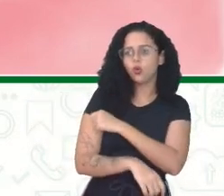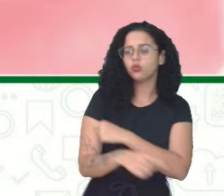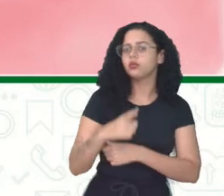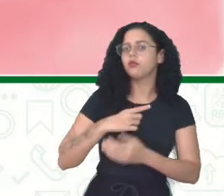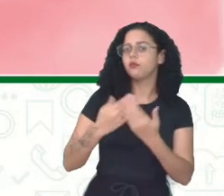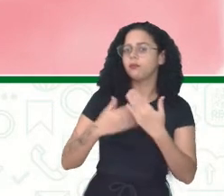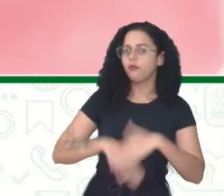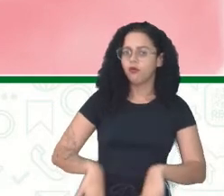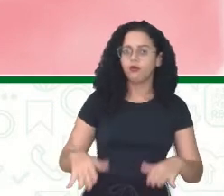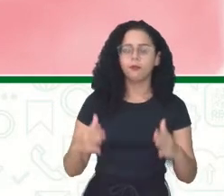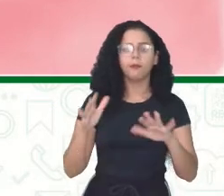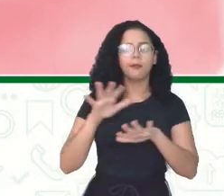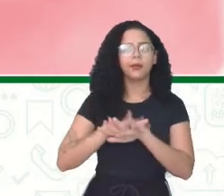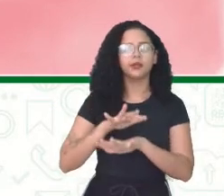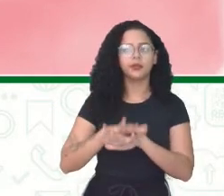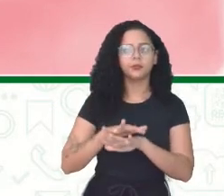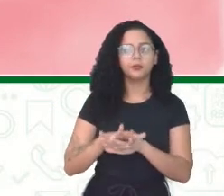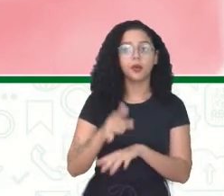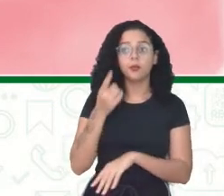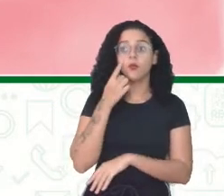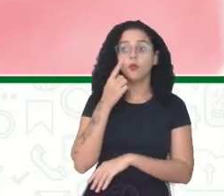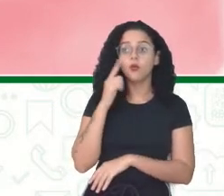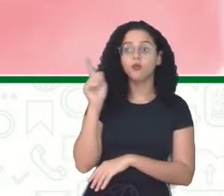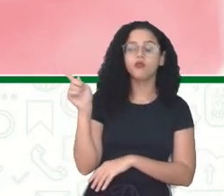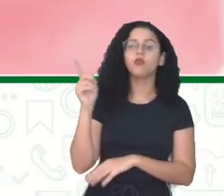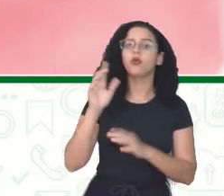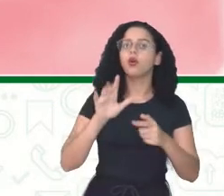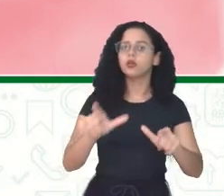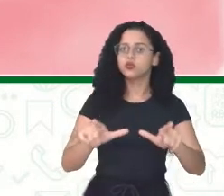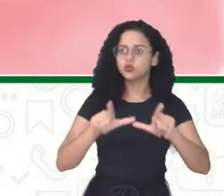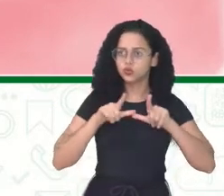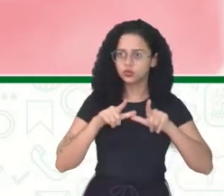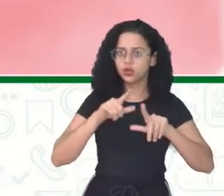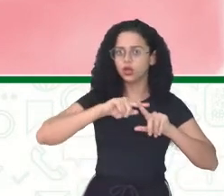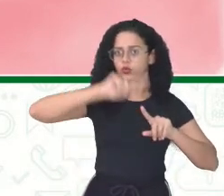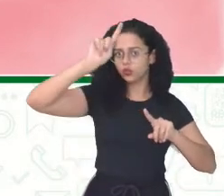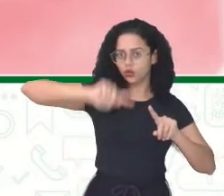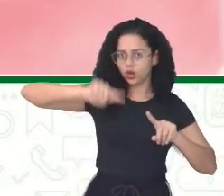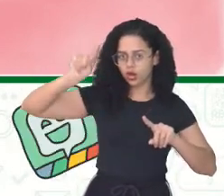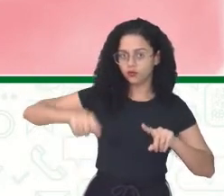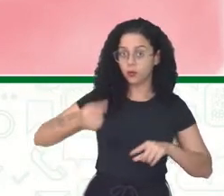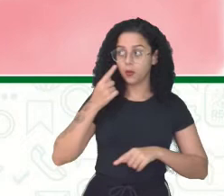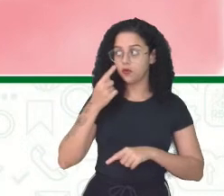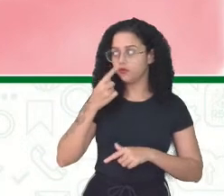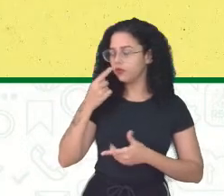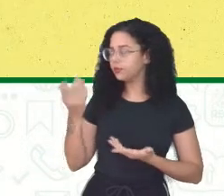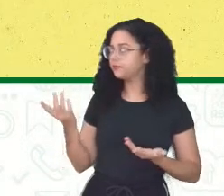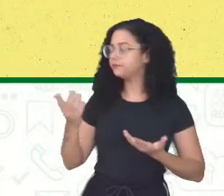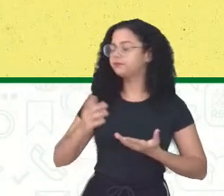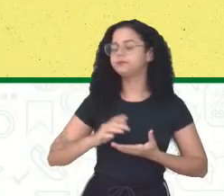de matemática. Vamos ver esse resultado, né? Nesse gráfico. Olha só.